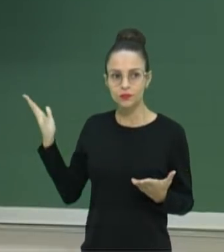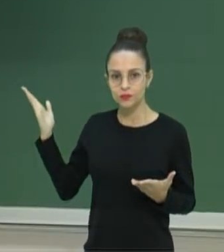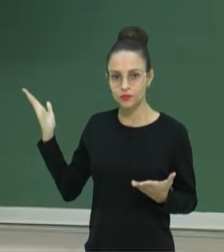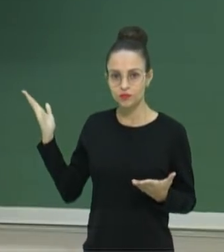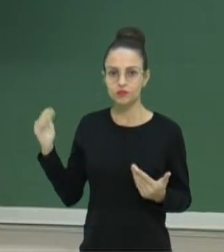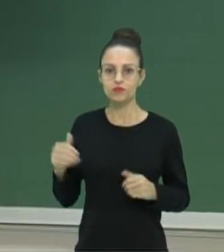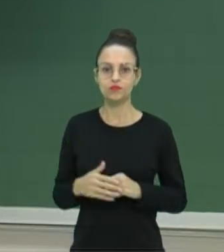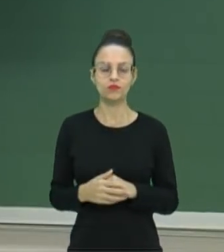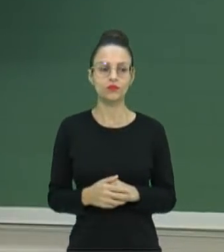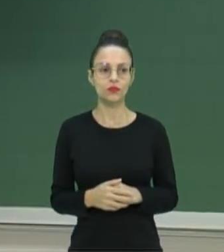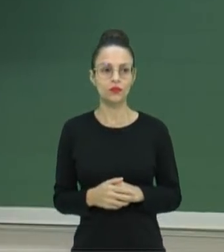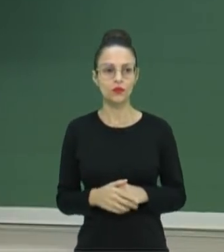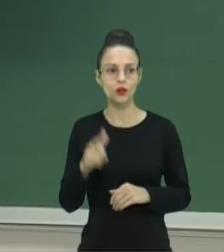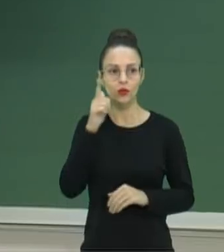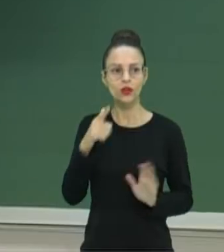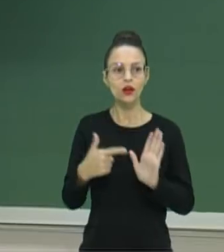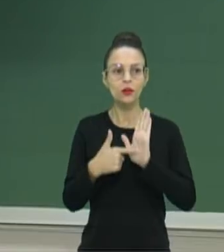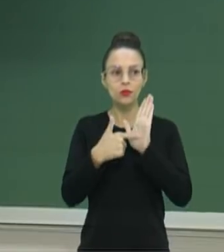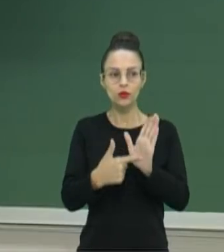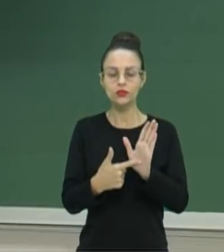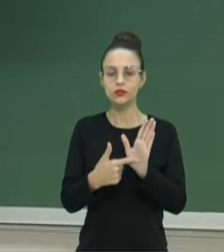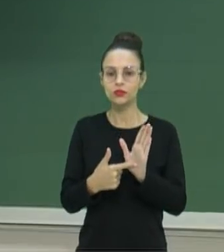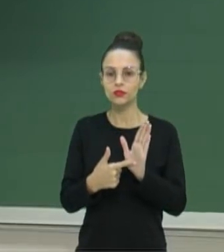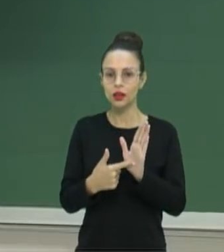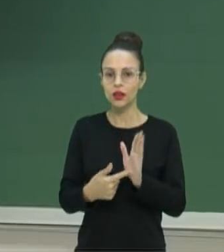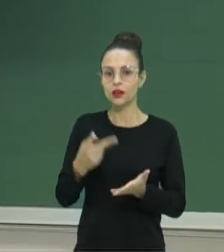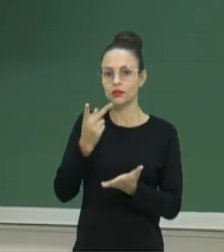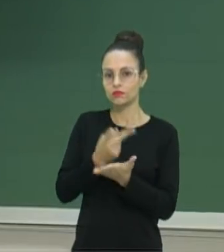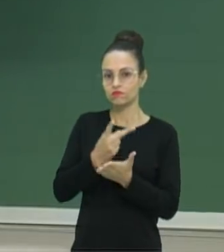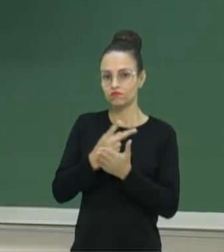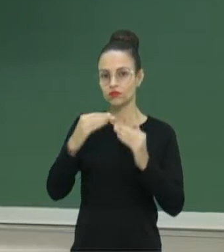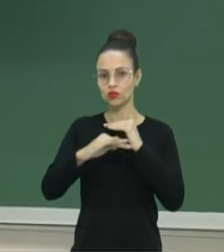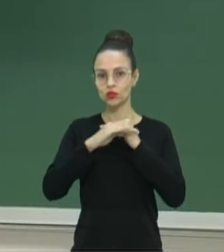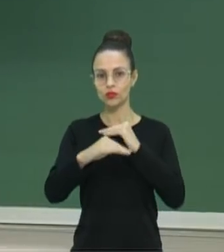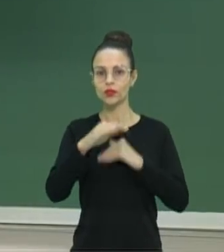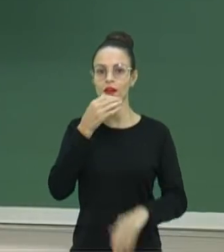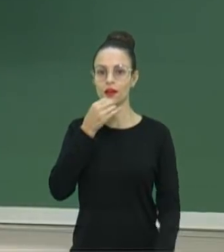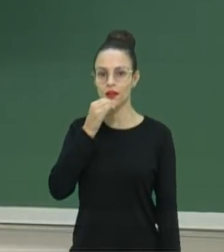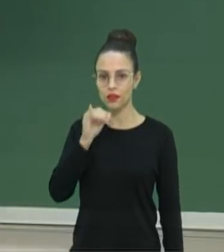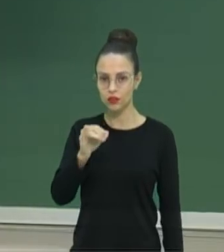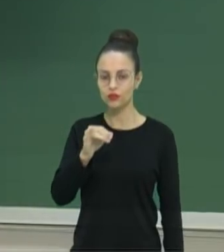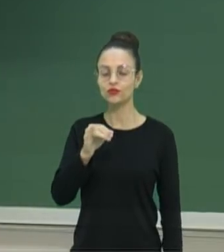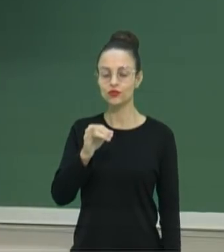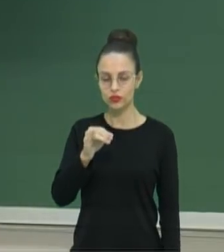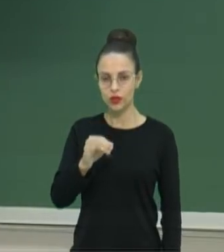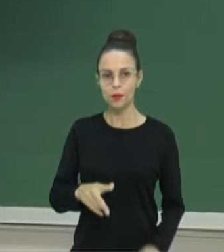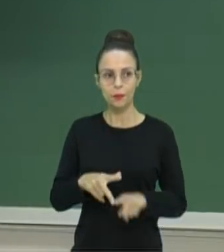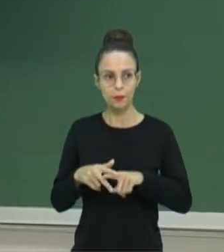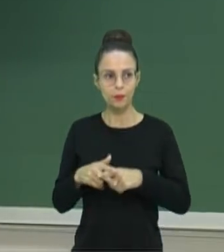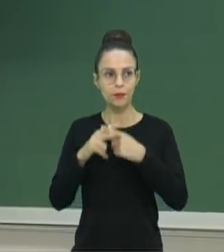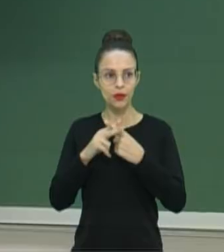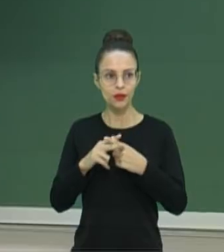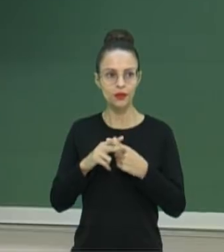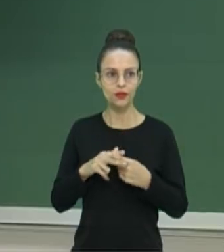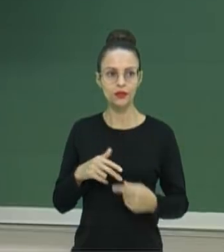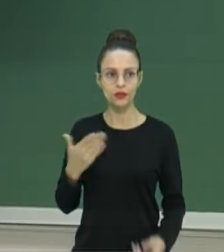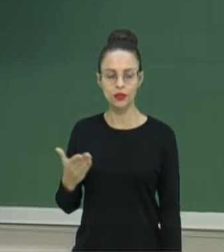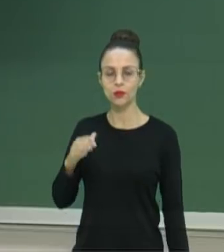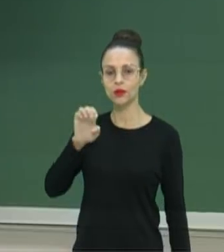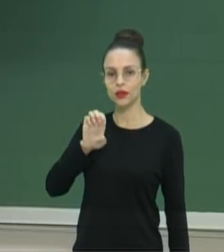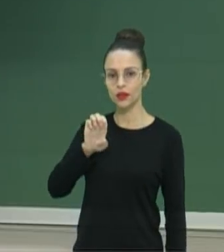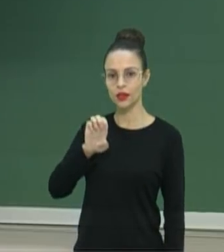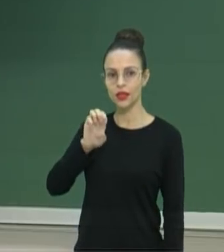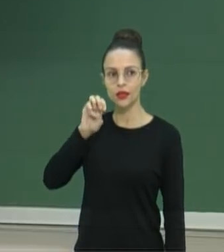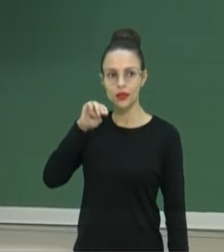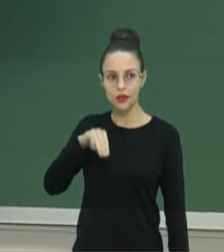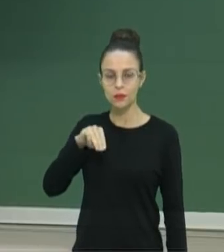essa expressão, eu consigo expressar a conservação da energia mecânica. Ou seja, a energia mecânica do ponto A